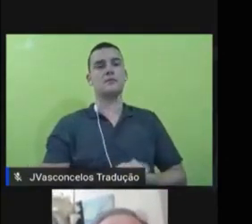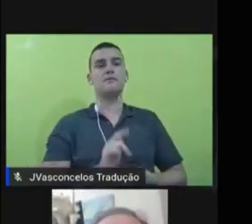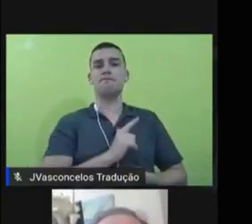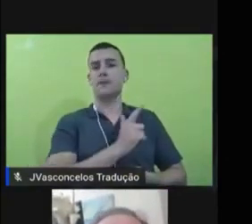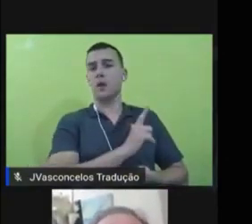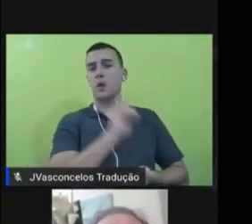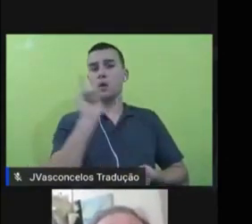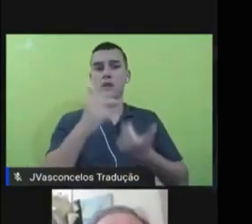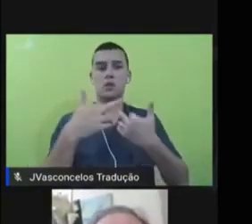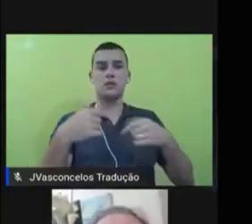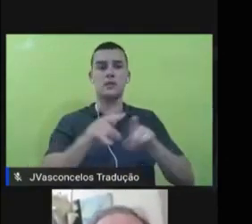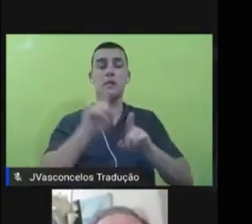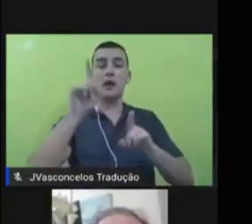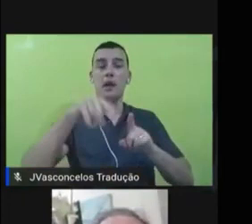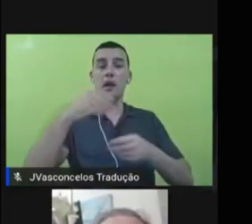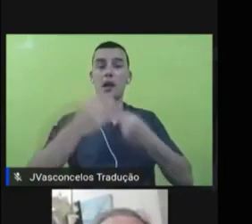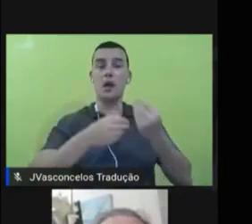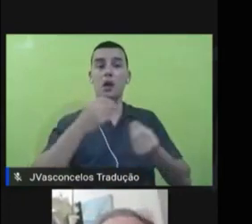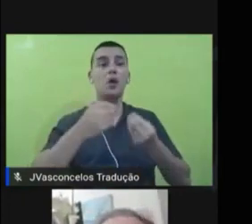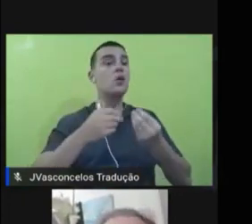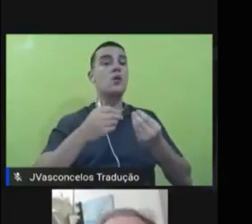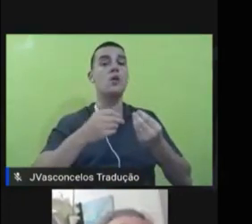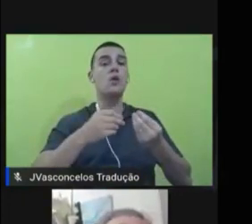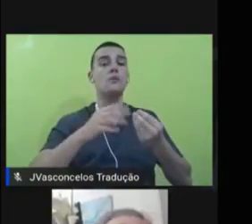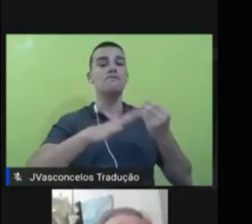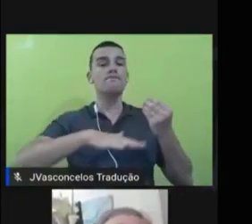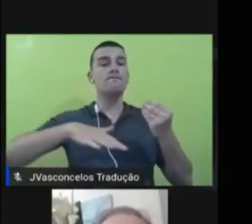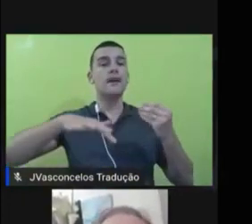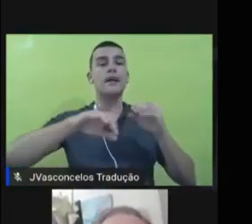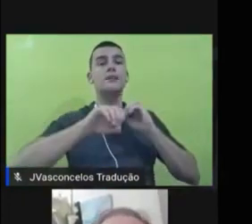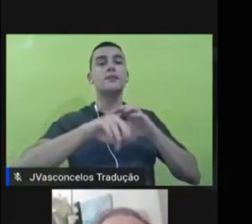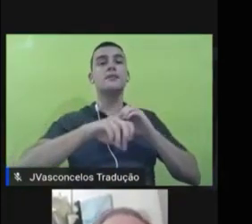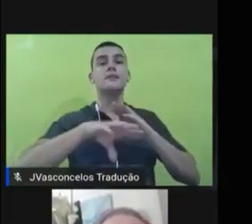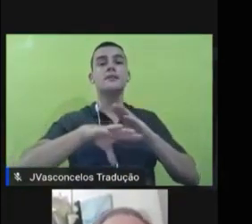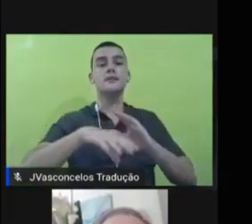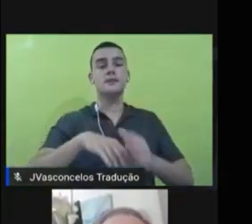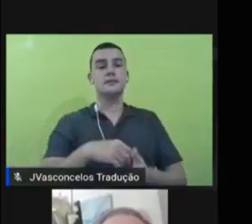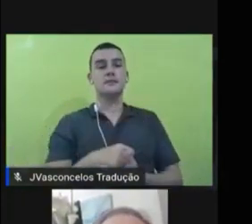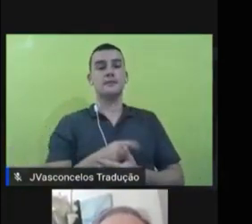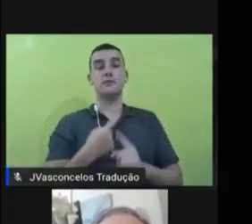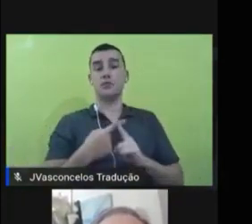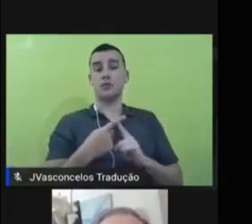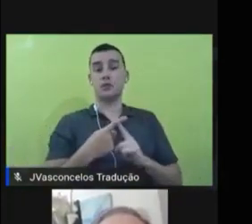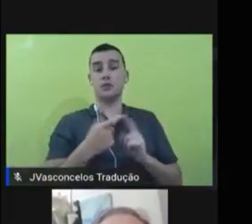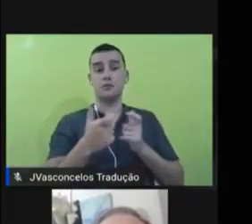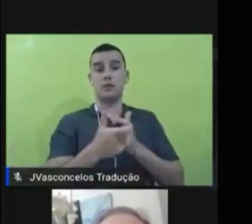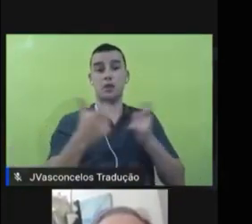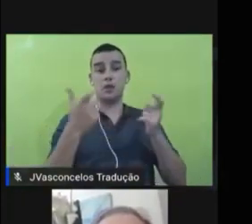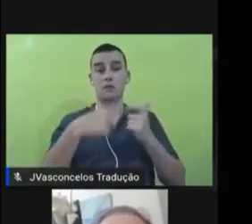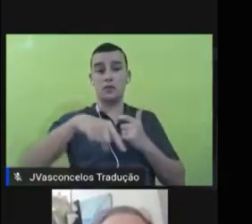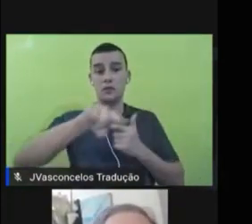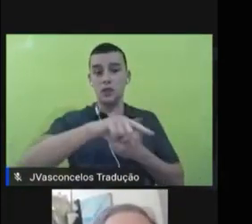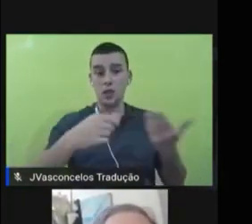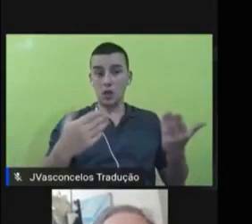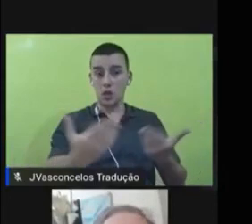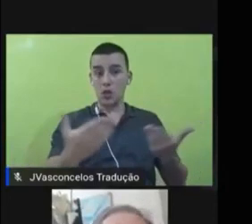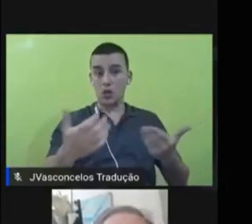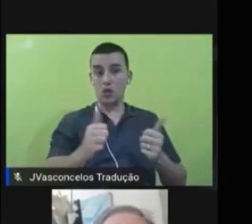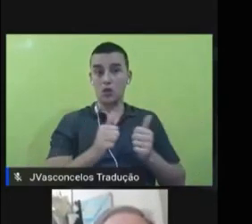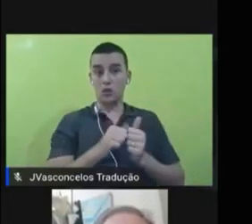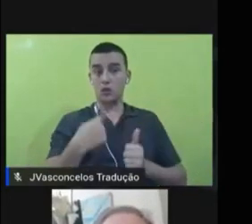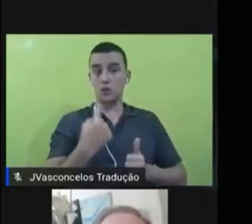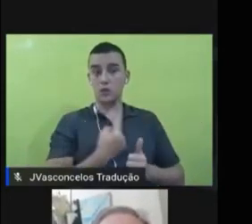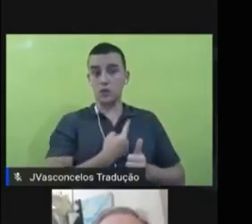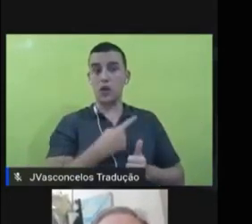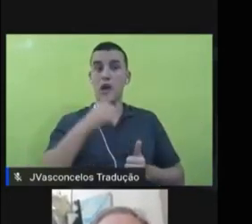os sistemas de ensino. A maior parte, né, de vocês que estão hoje conosco são gestores